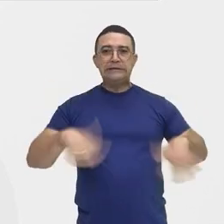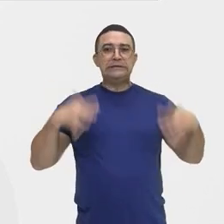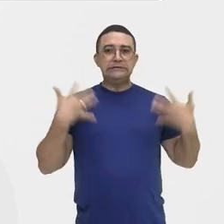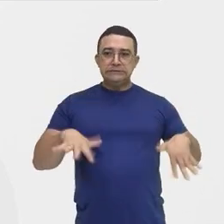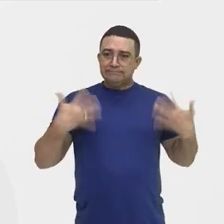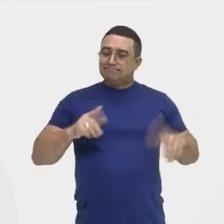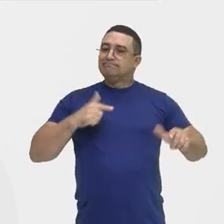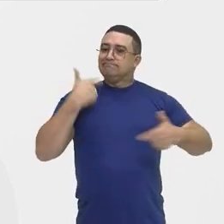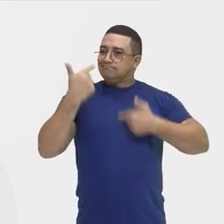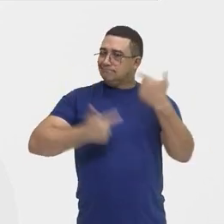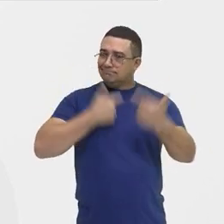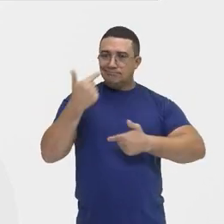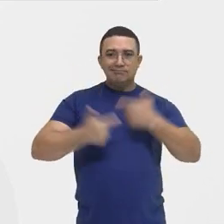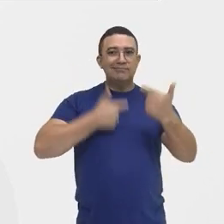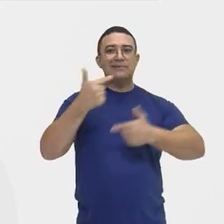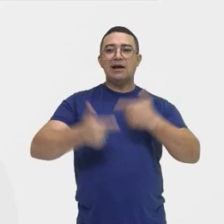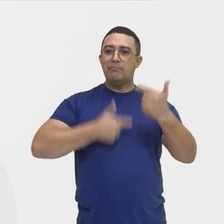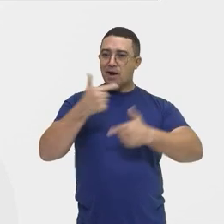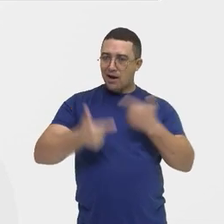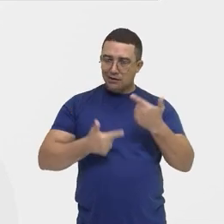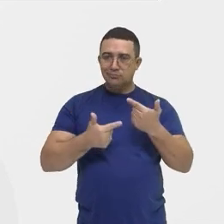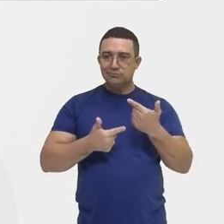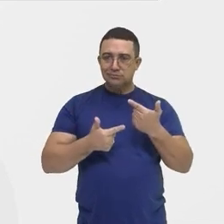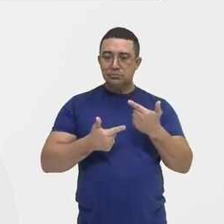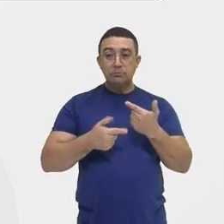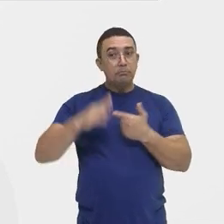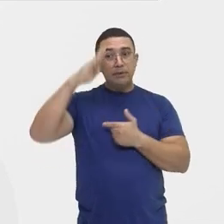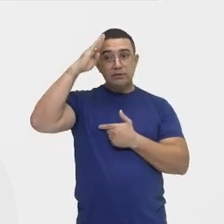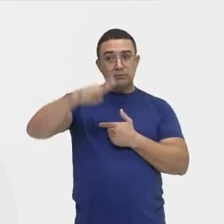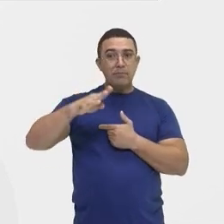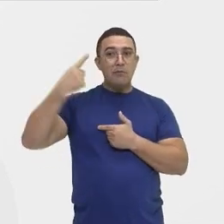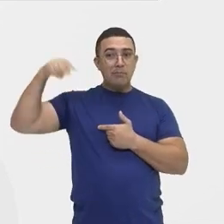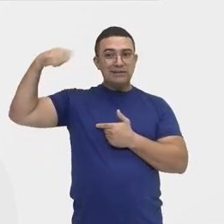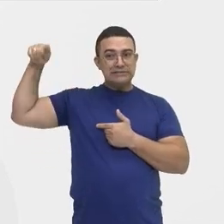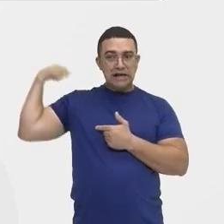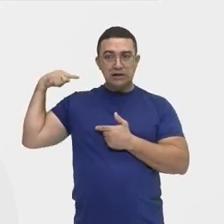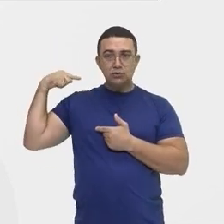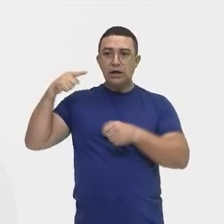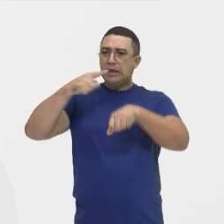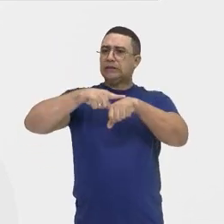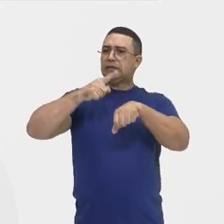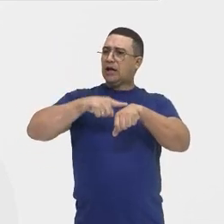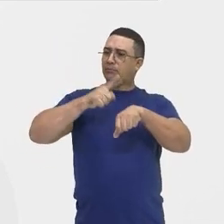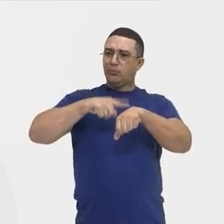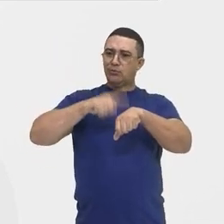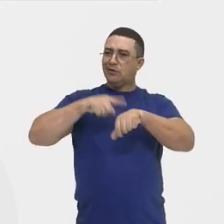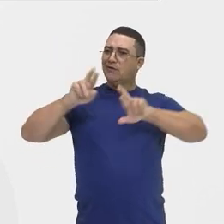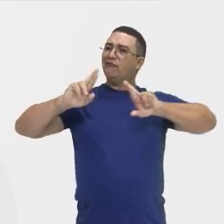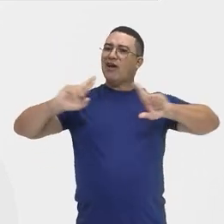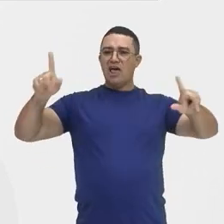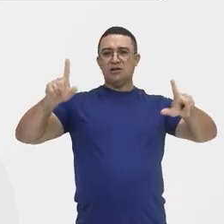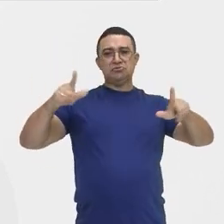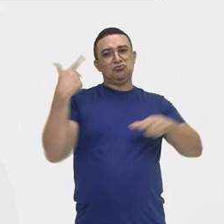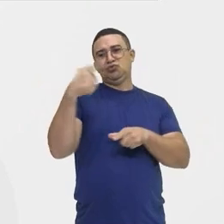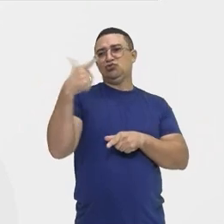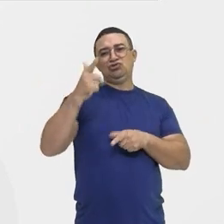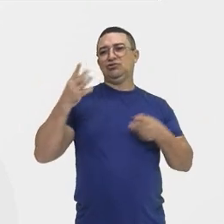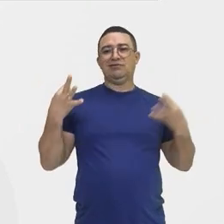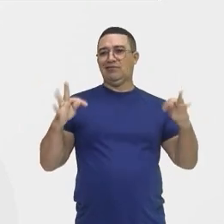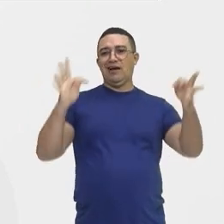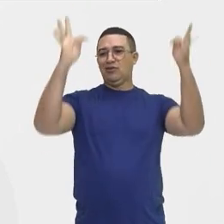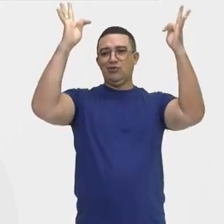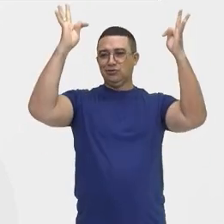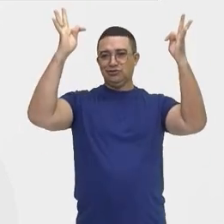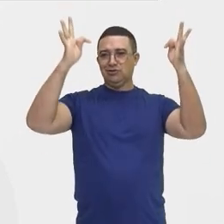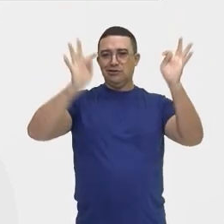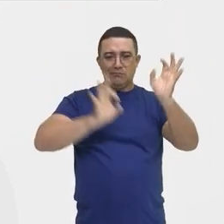principalmente aí nos períodos mais remotos, né? Onde a gente não tinha aí tantas tecnologias para a confecção de